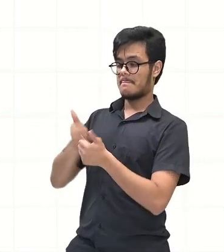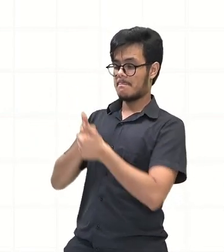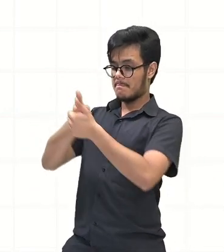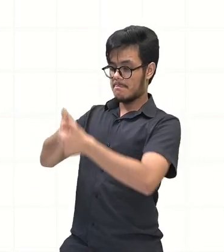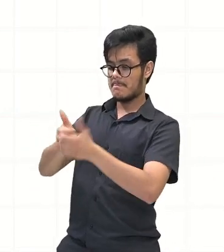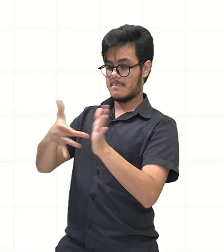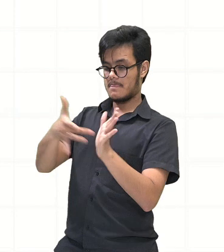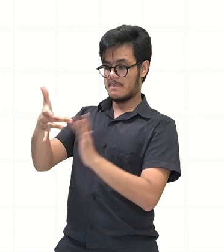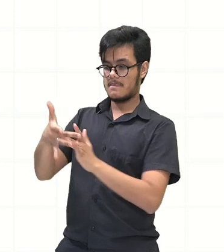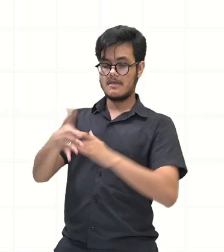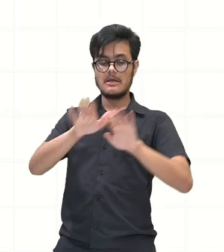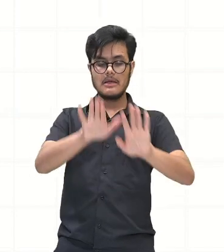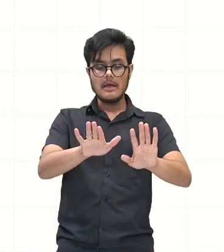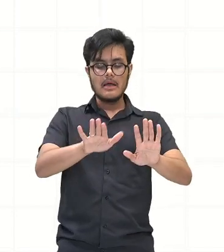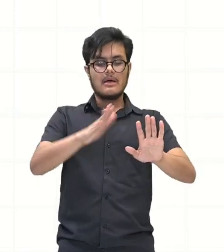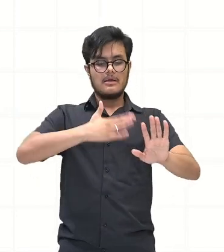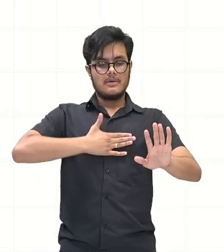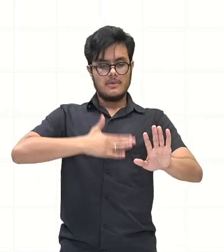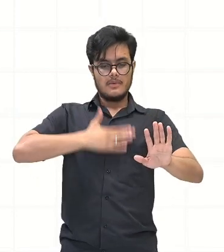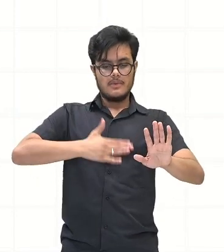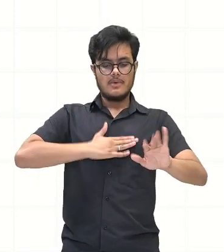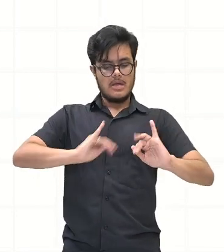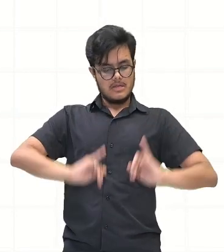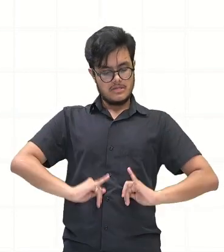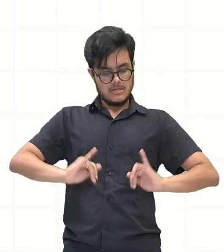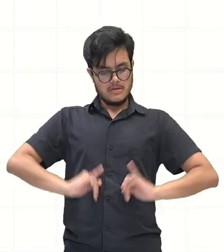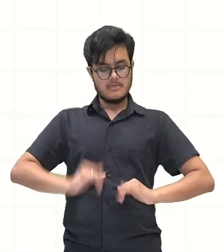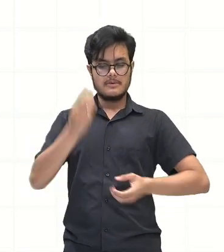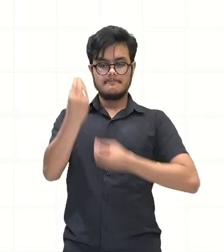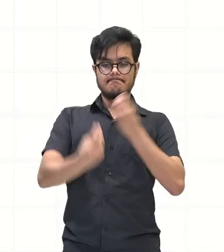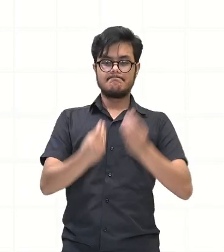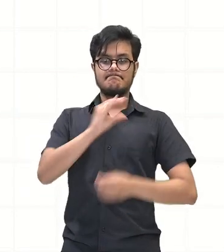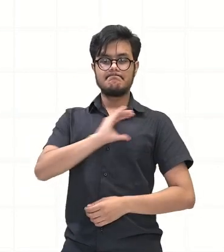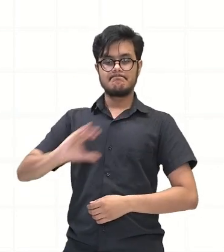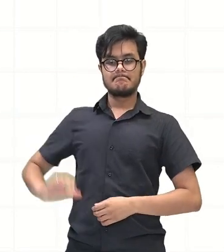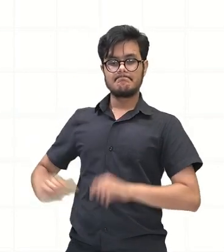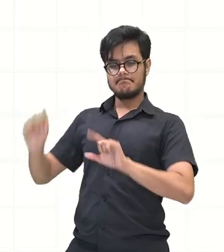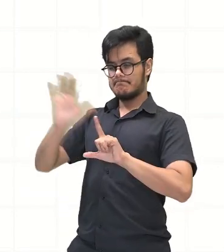dos escravizados nativos americanos. Observem aí na próxima